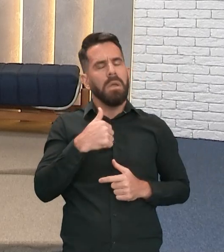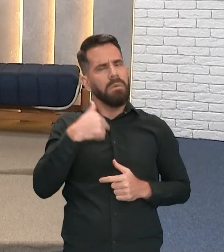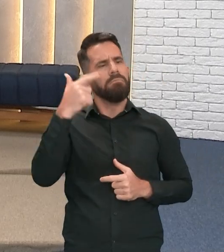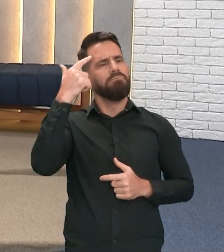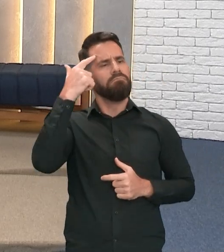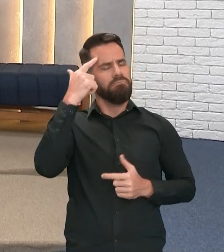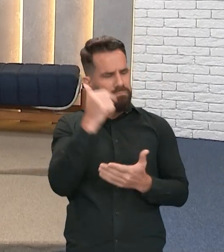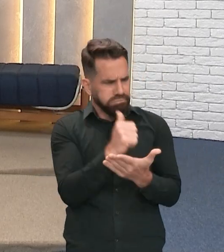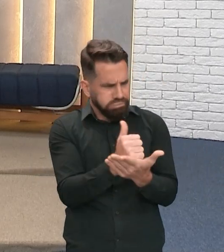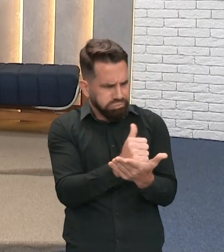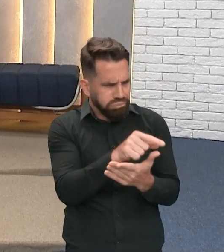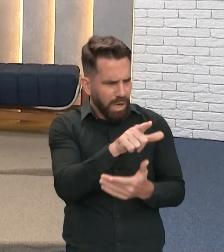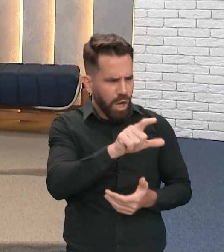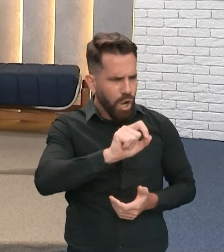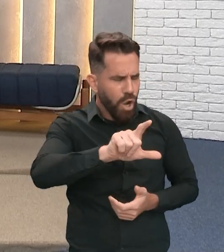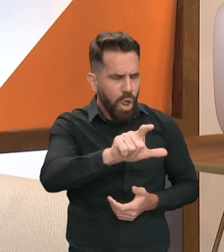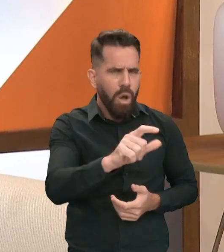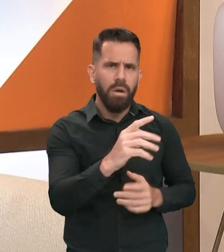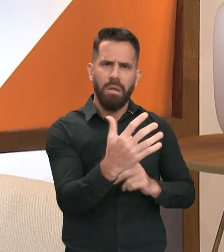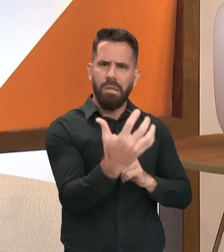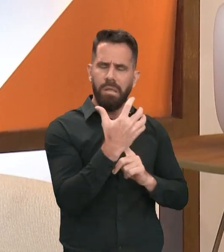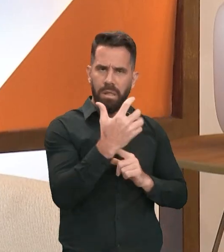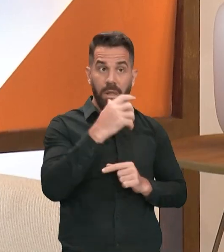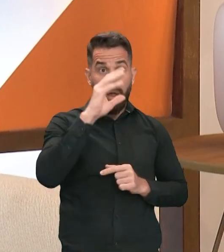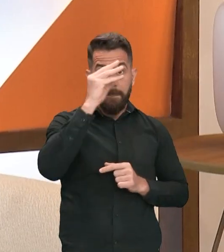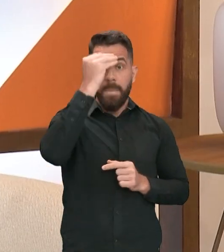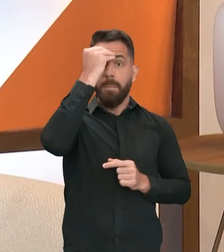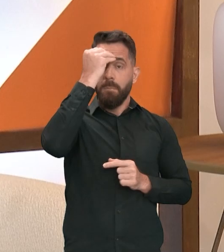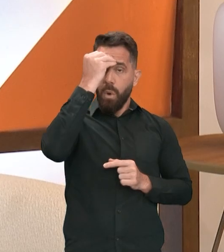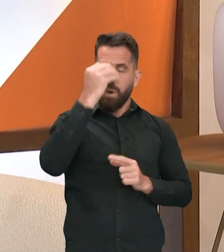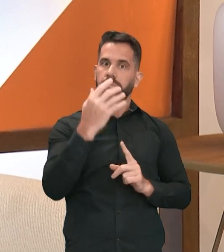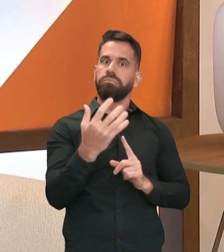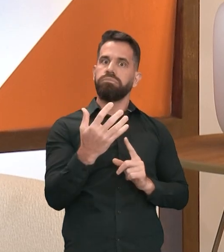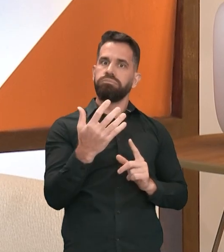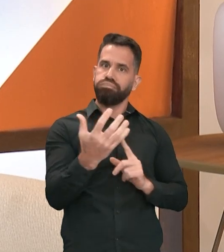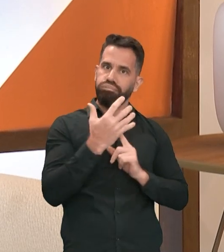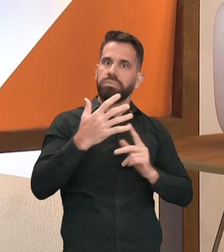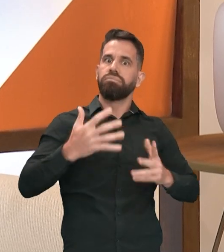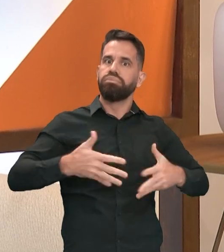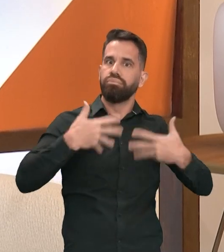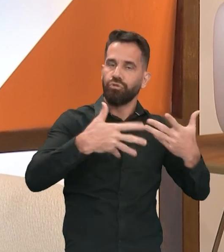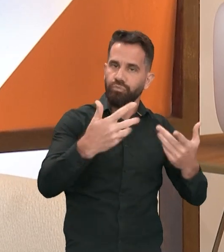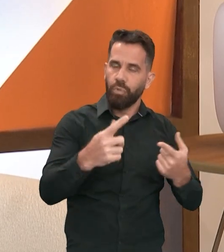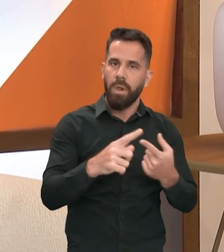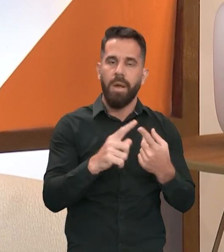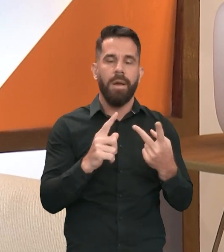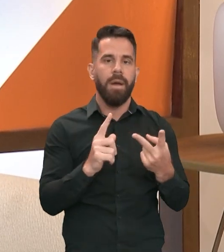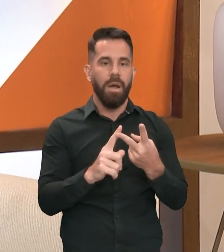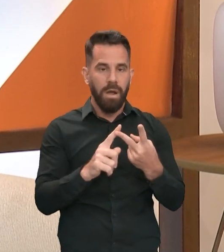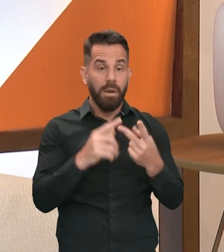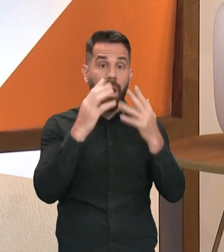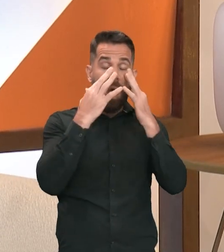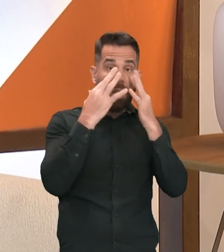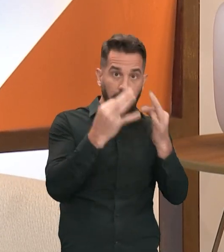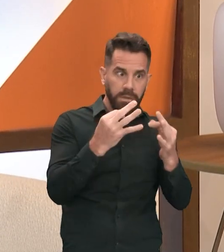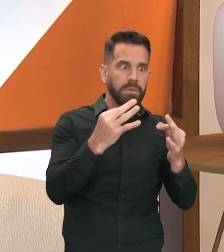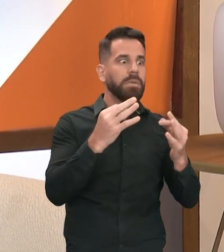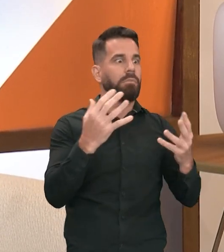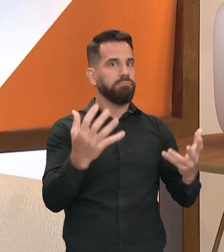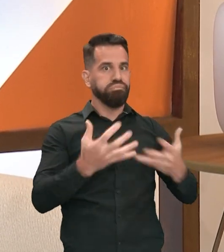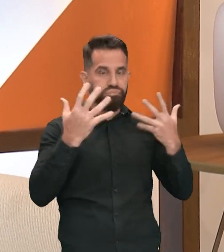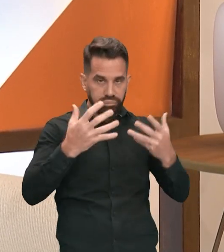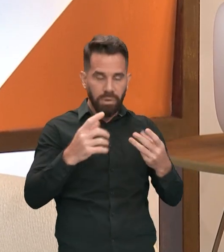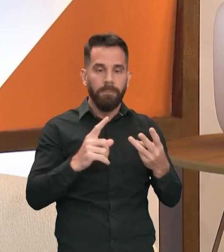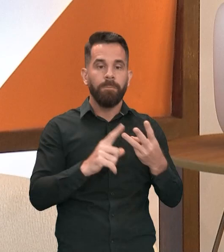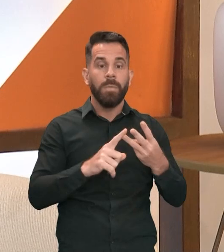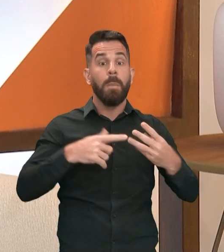que memória é estimulada, atenção é estimulada, a função motora é estimulada,